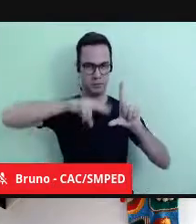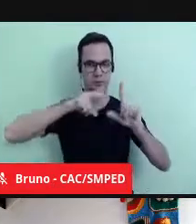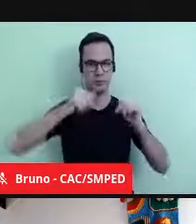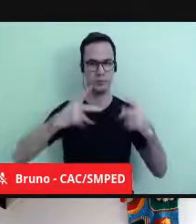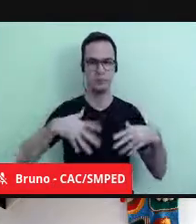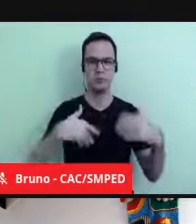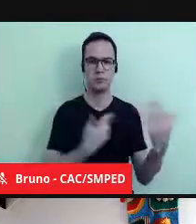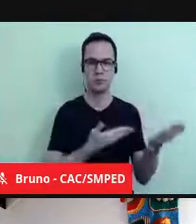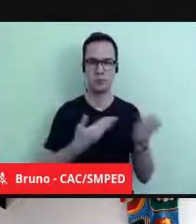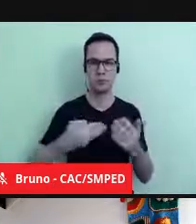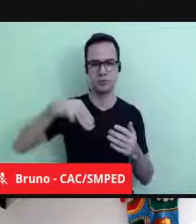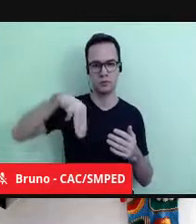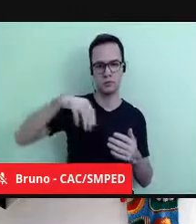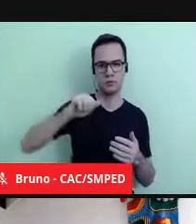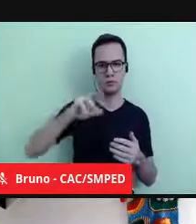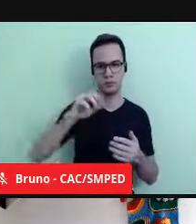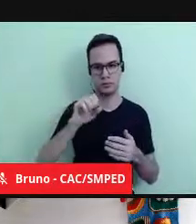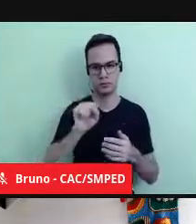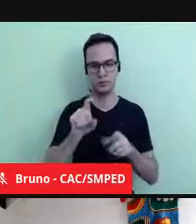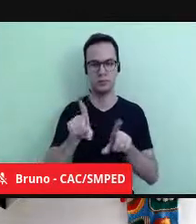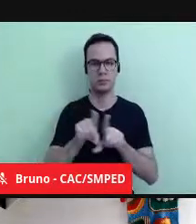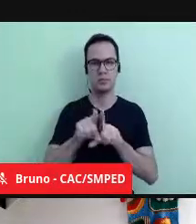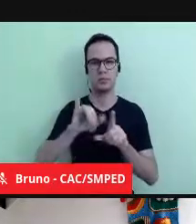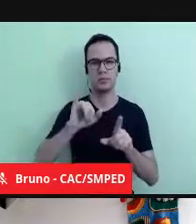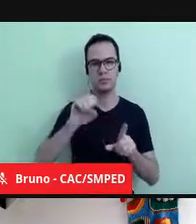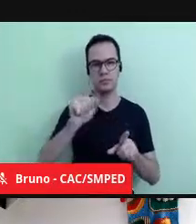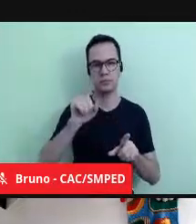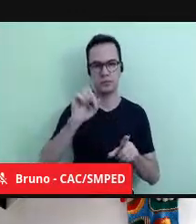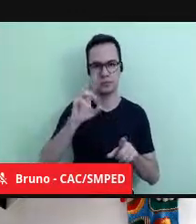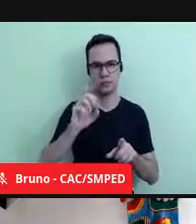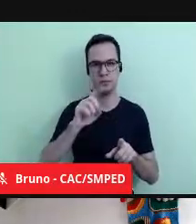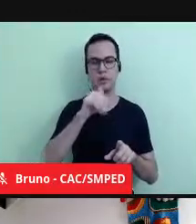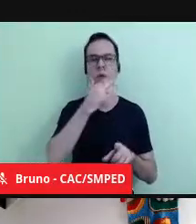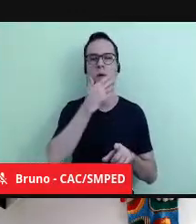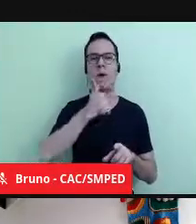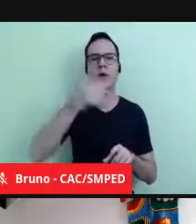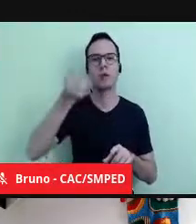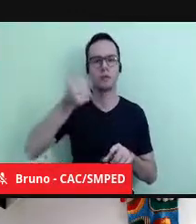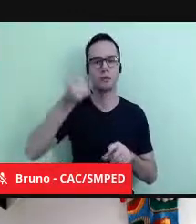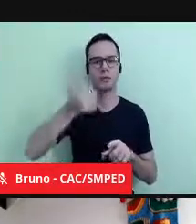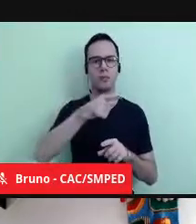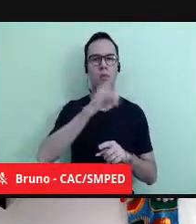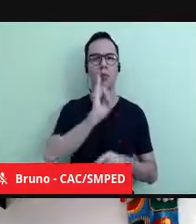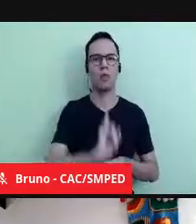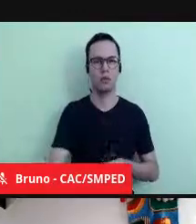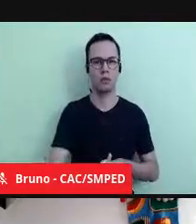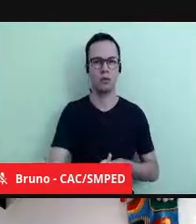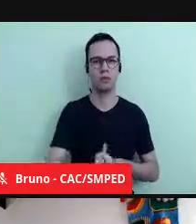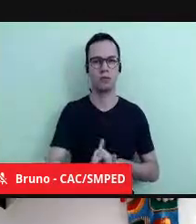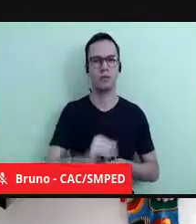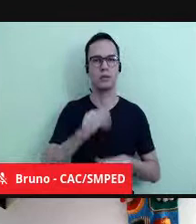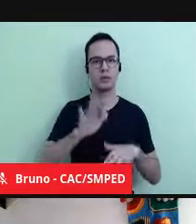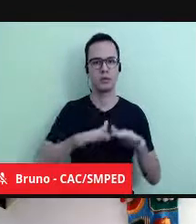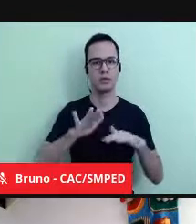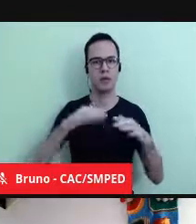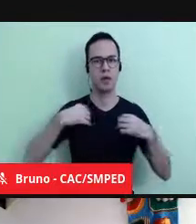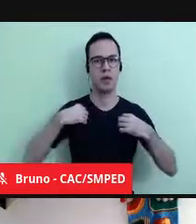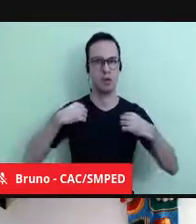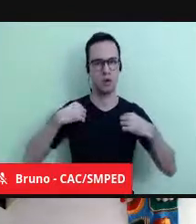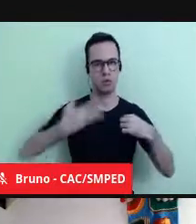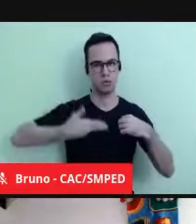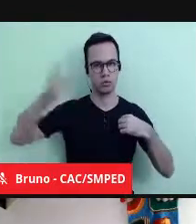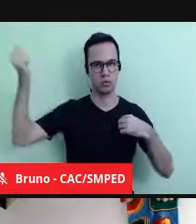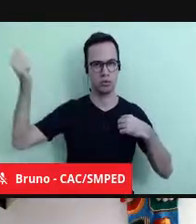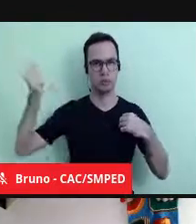convidei Marcos Abranches e a Isadora Meirelles. Marcos Abranches é um homem branco, magro, às vezes ele aparece sem camisa, então ele